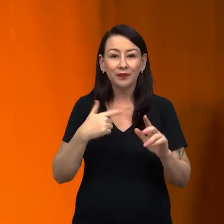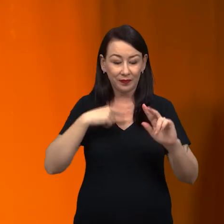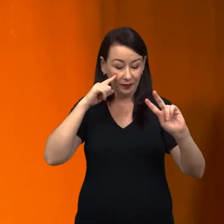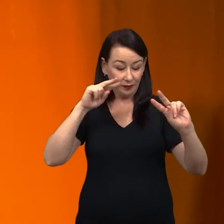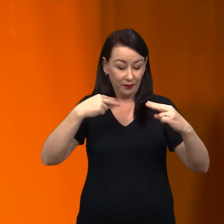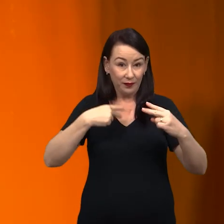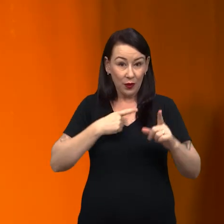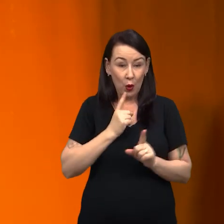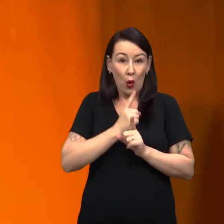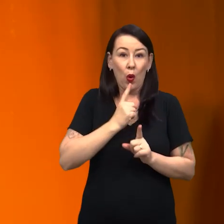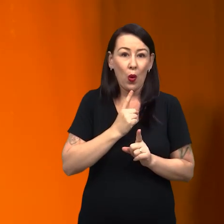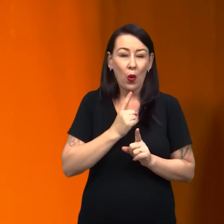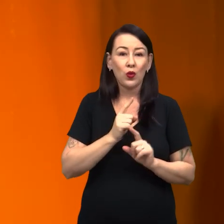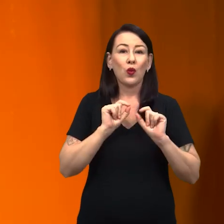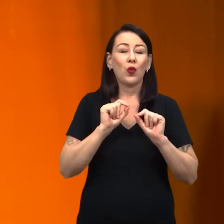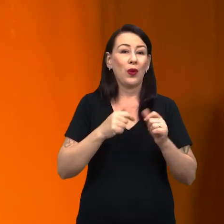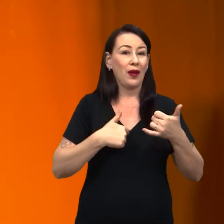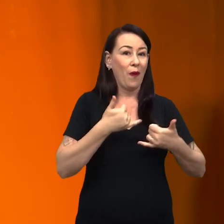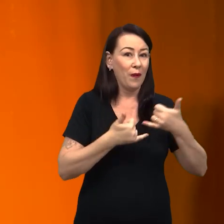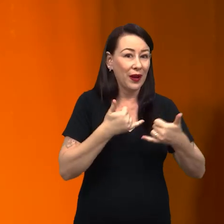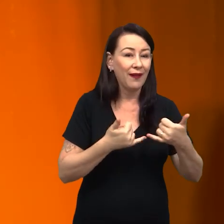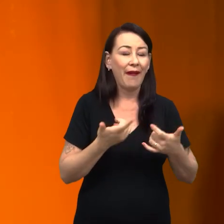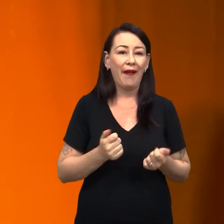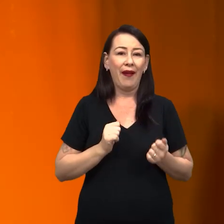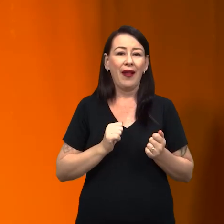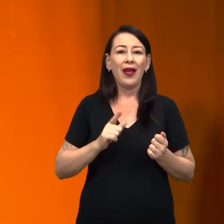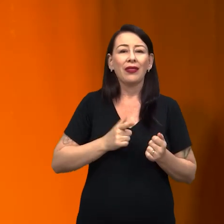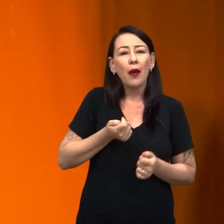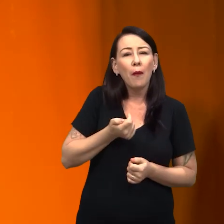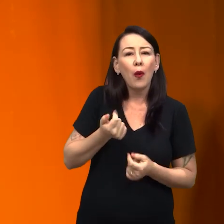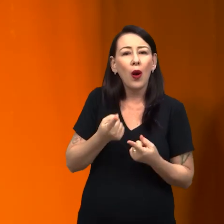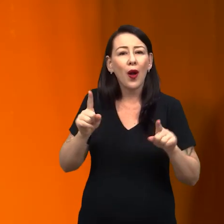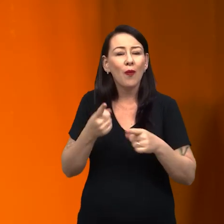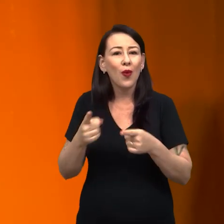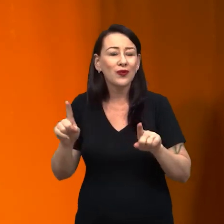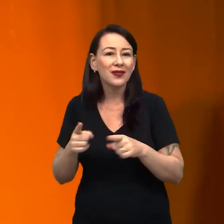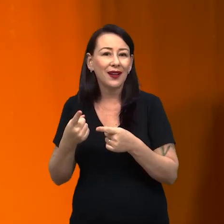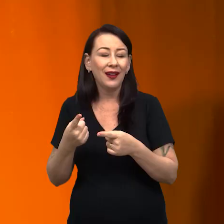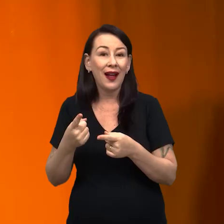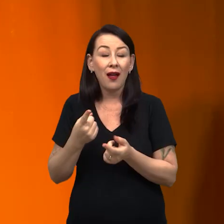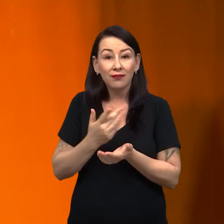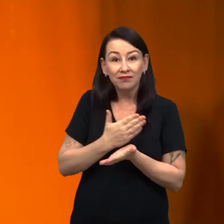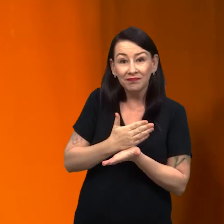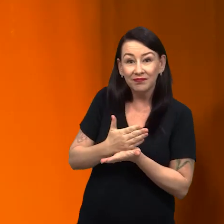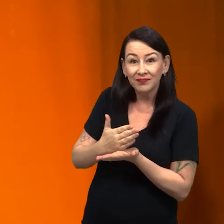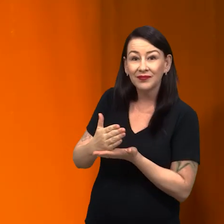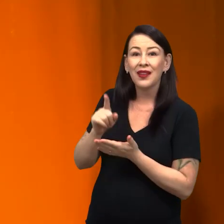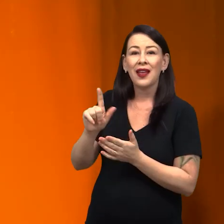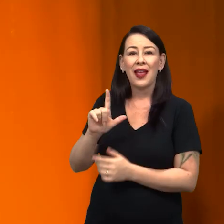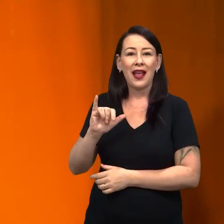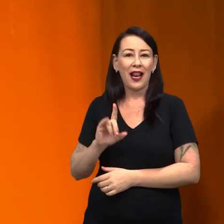Eu encontro o que eu brinquei, as poucas melodias que me restaram, e a partir